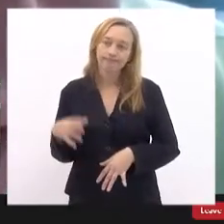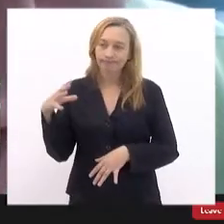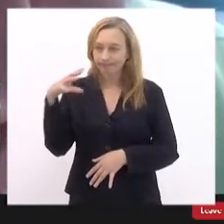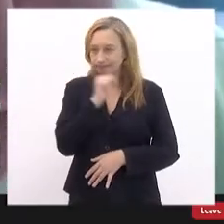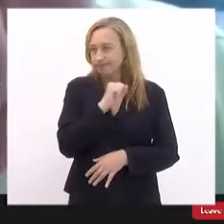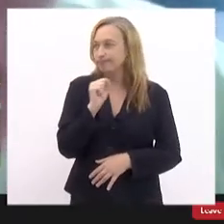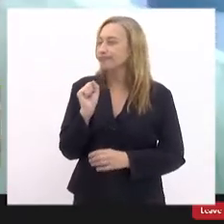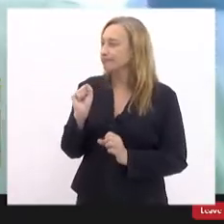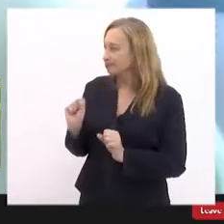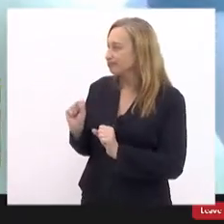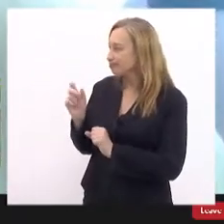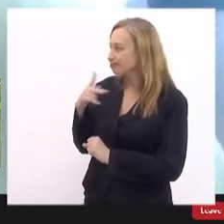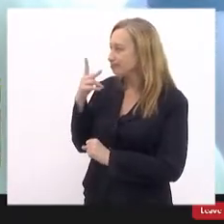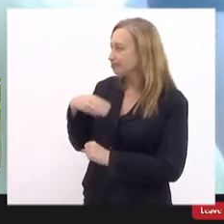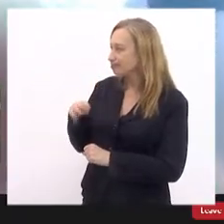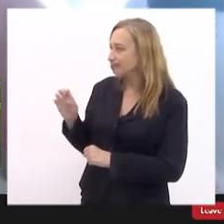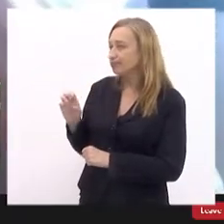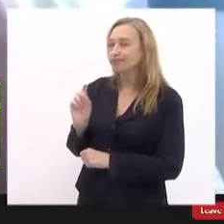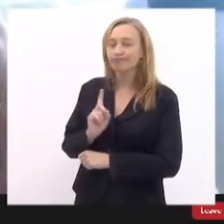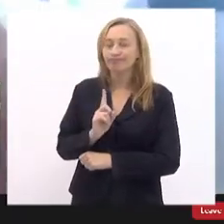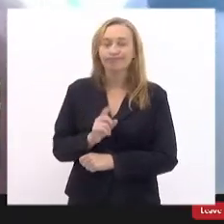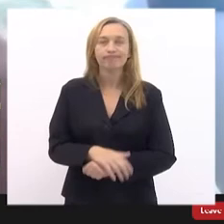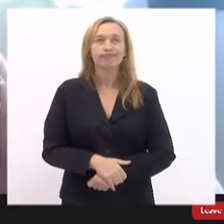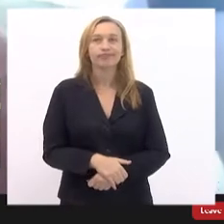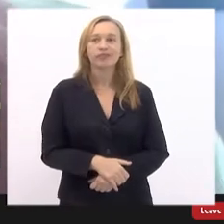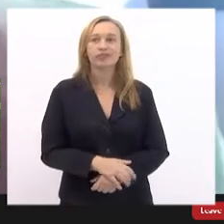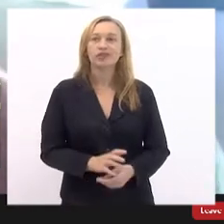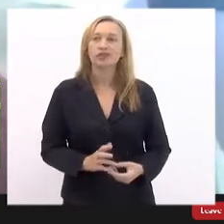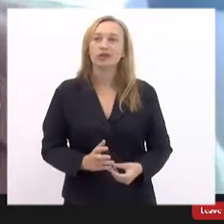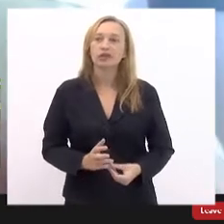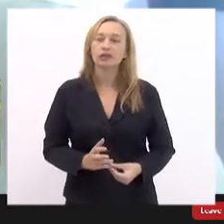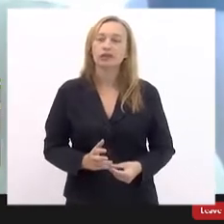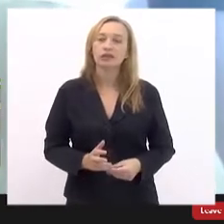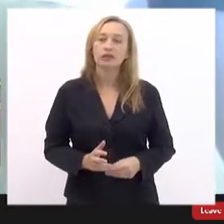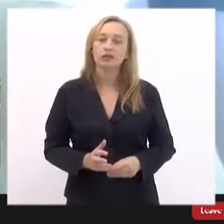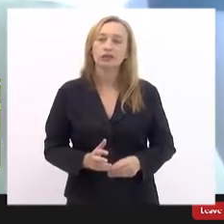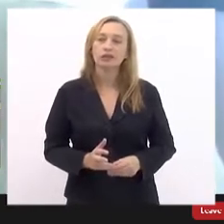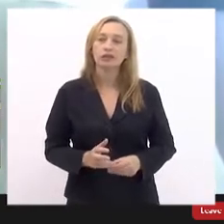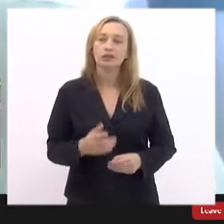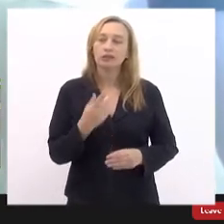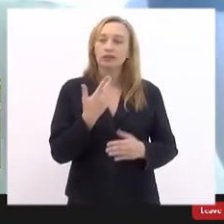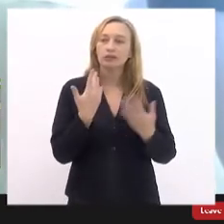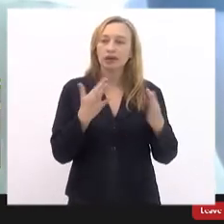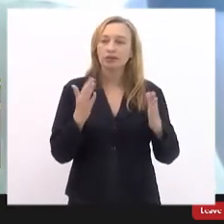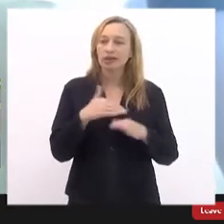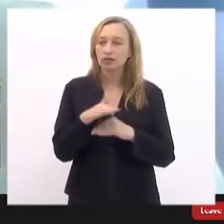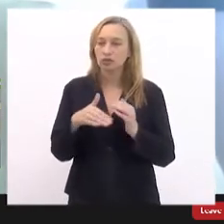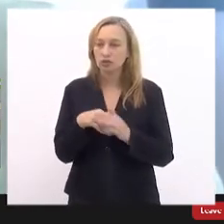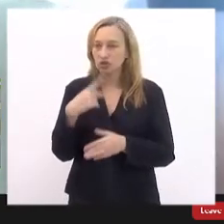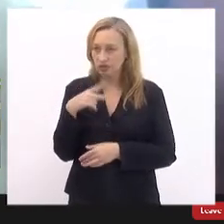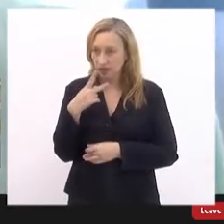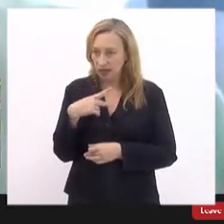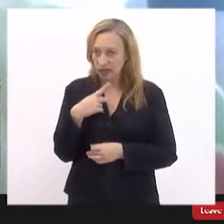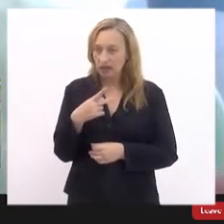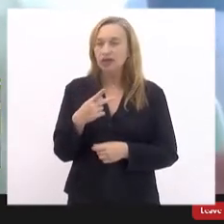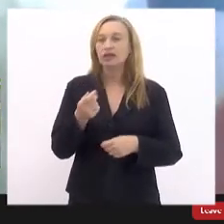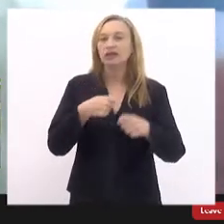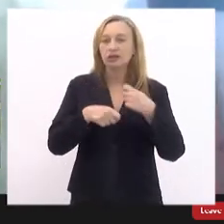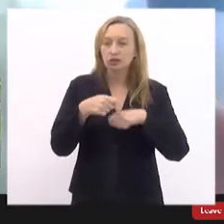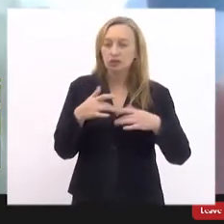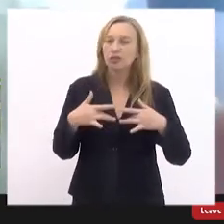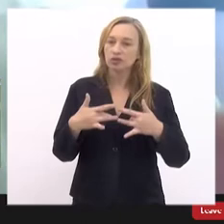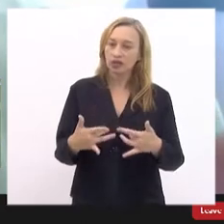Não, Carlos Mink, claro. Não, tanto saudar todos que falaram das redes de economia